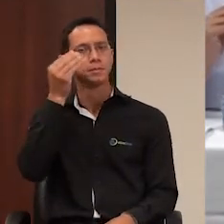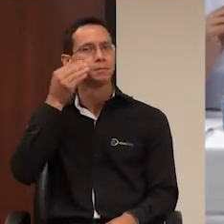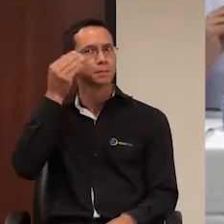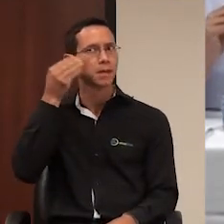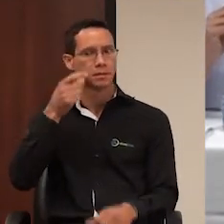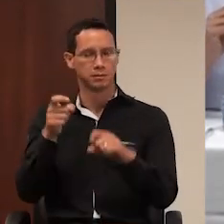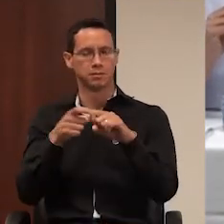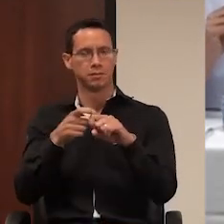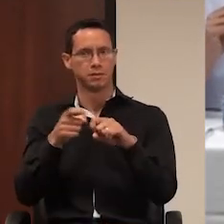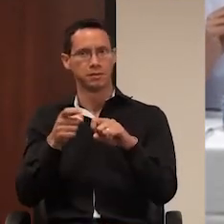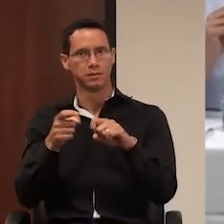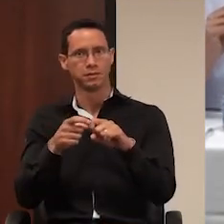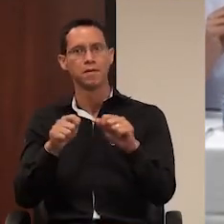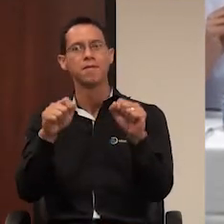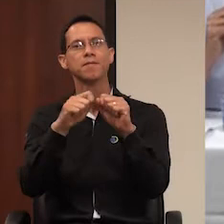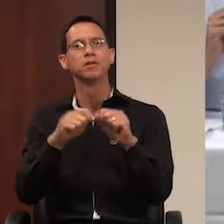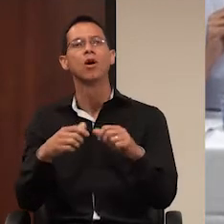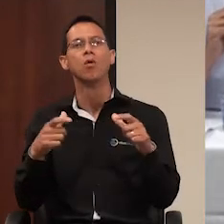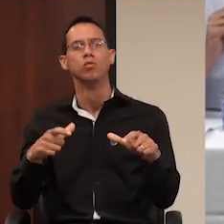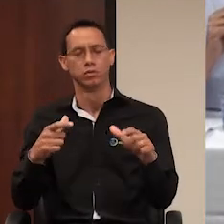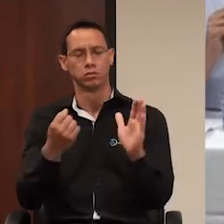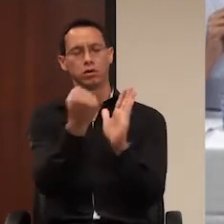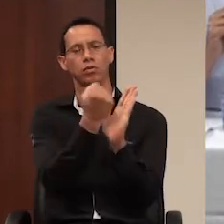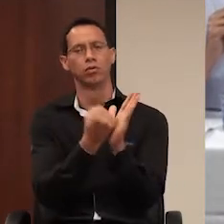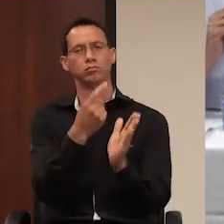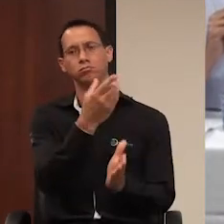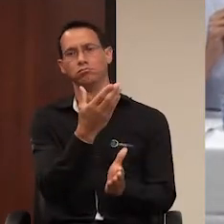médicas eram feitas no cartório de fora.